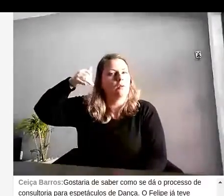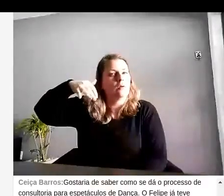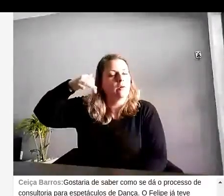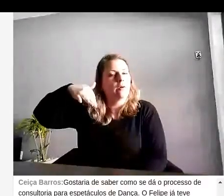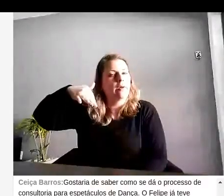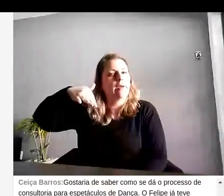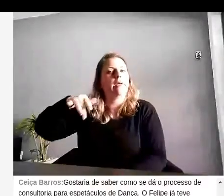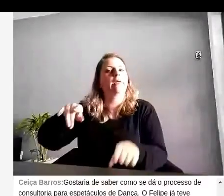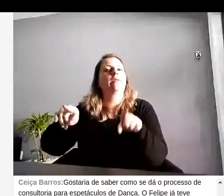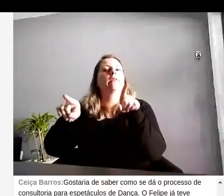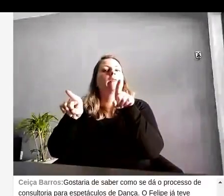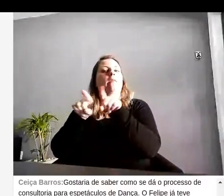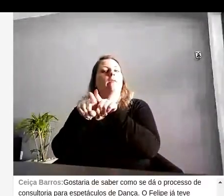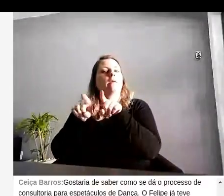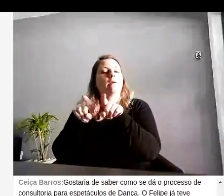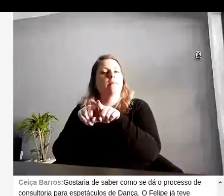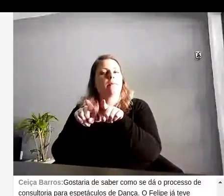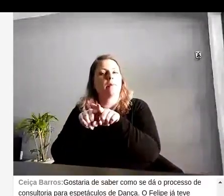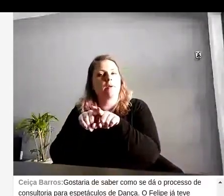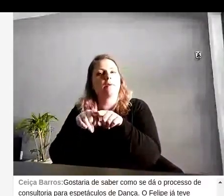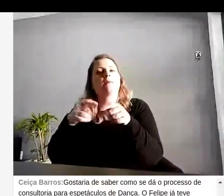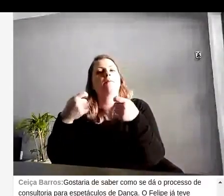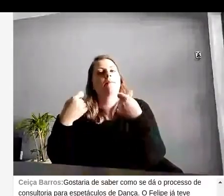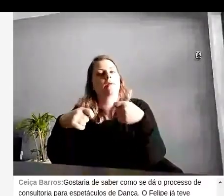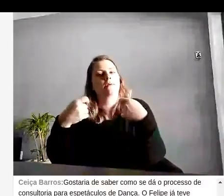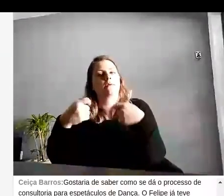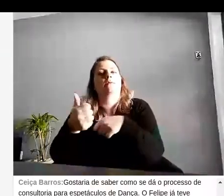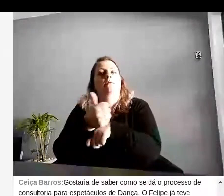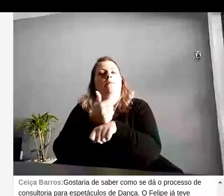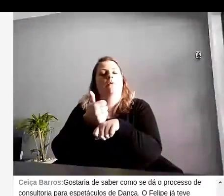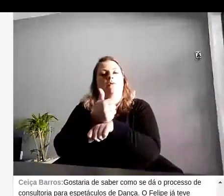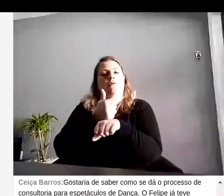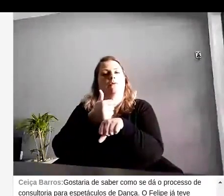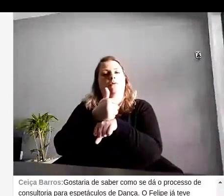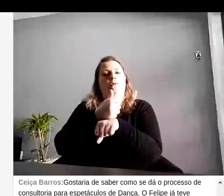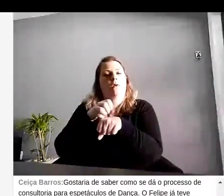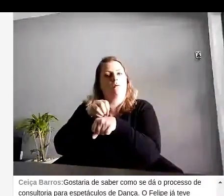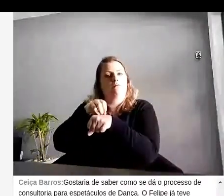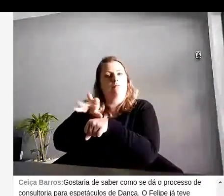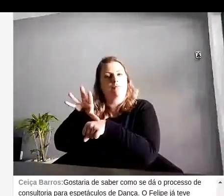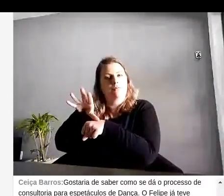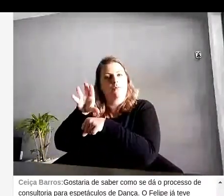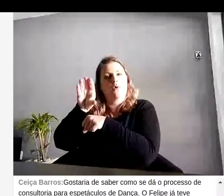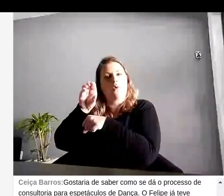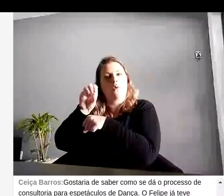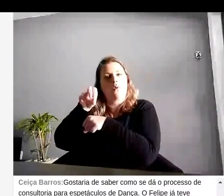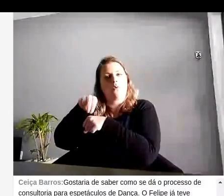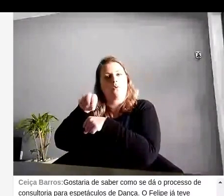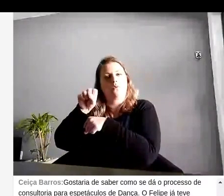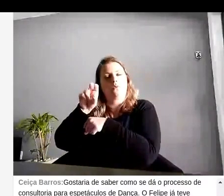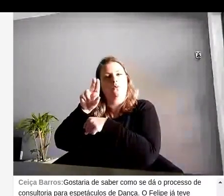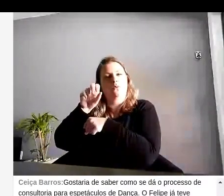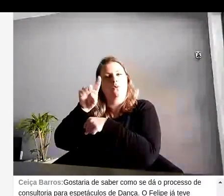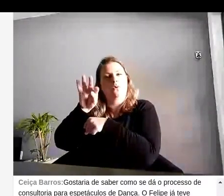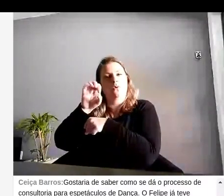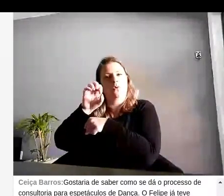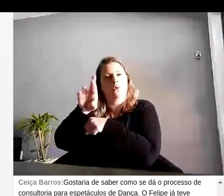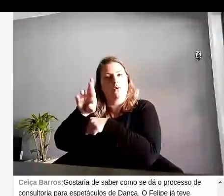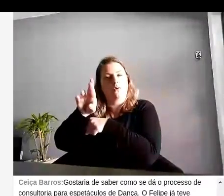passar por um consultor. Porque muitas vezes há modificações durante a